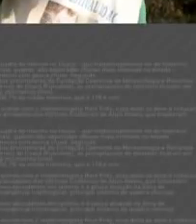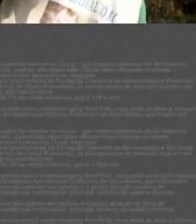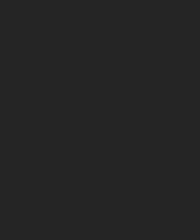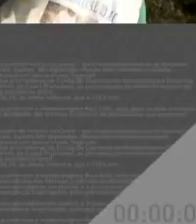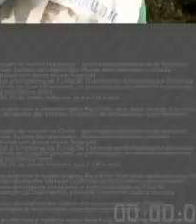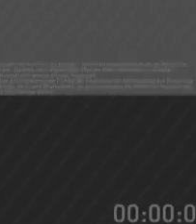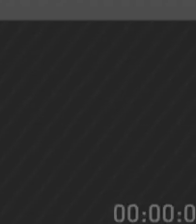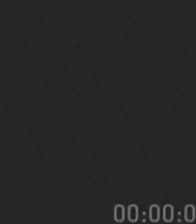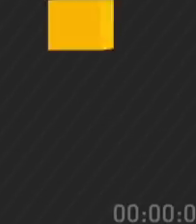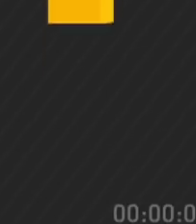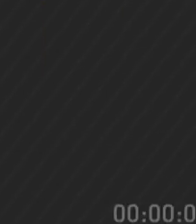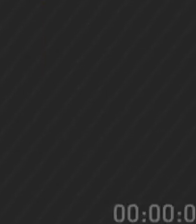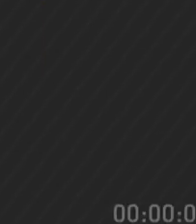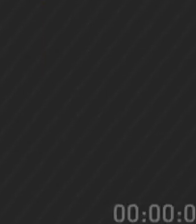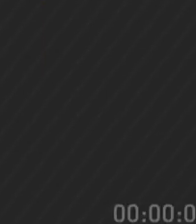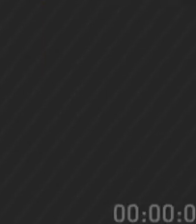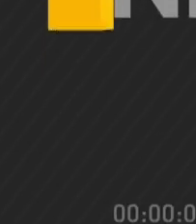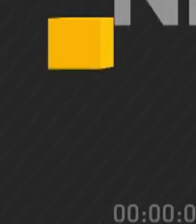ae